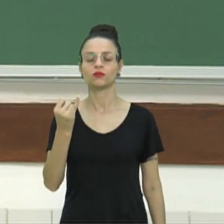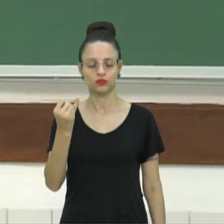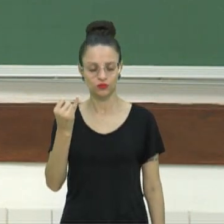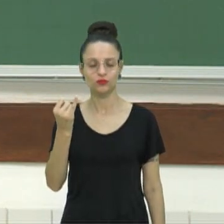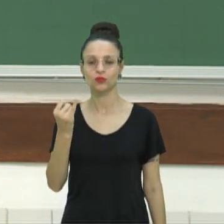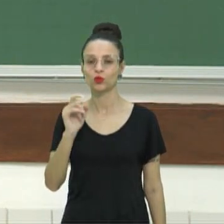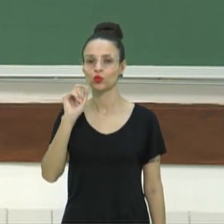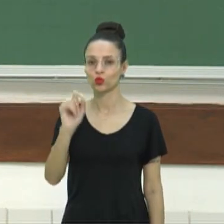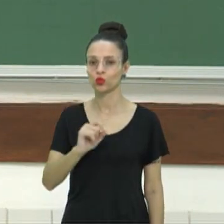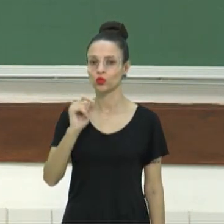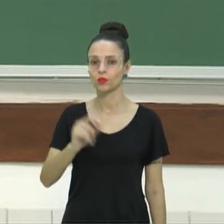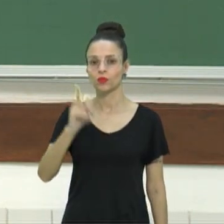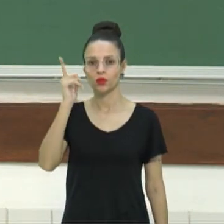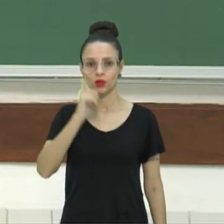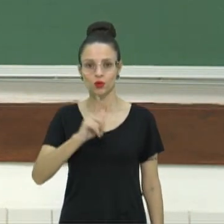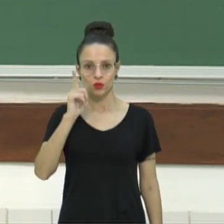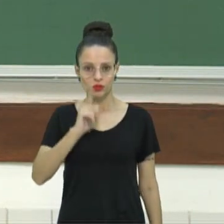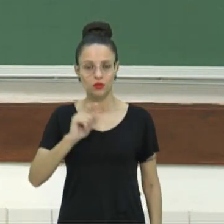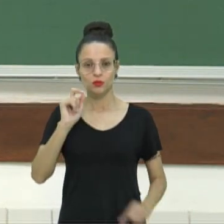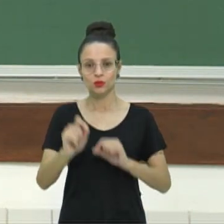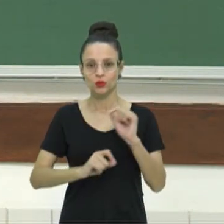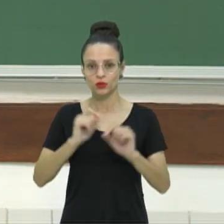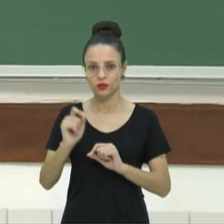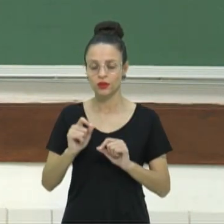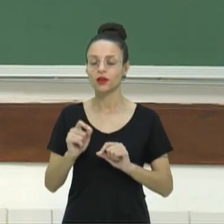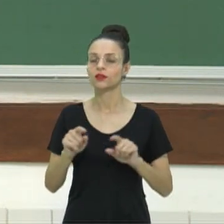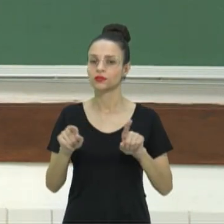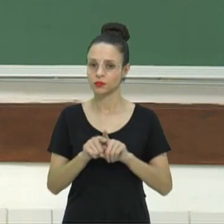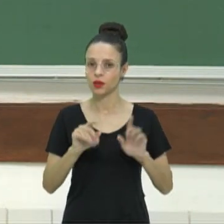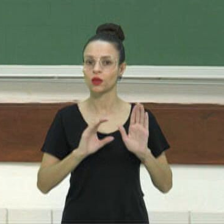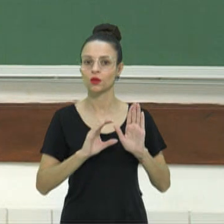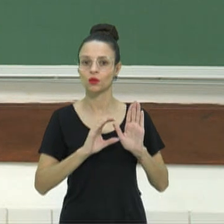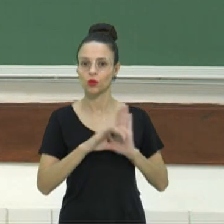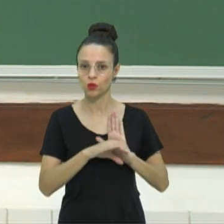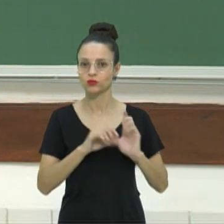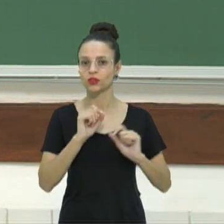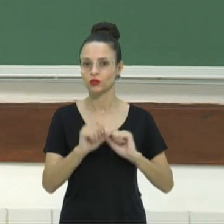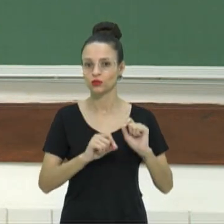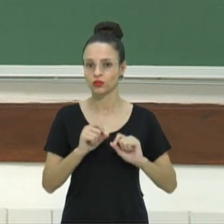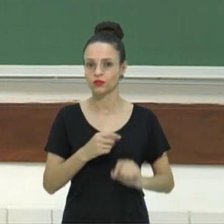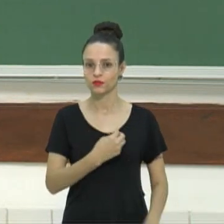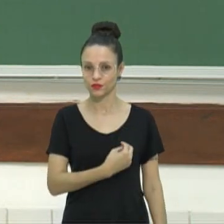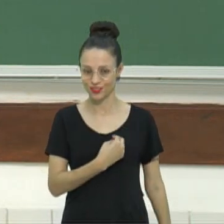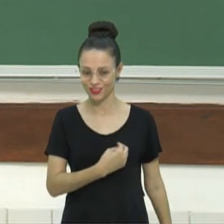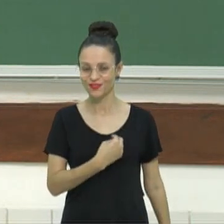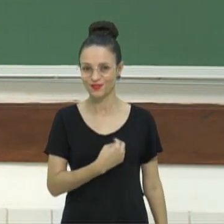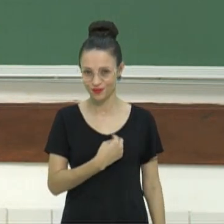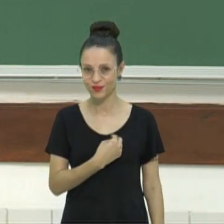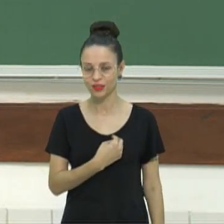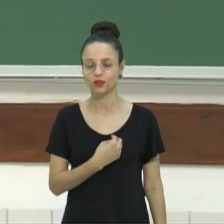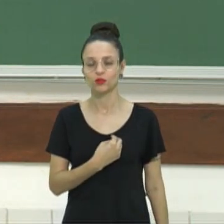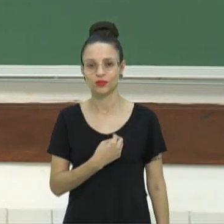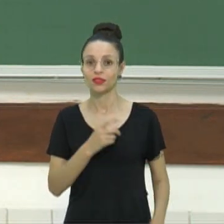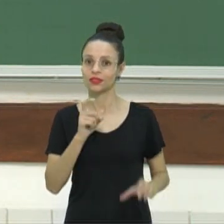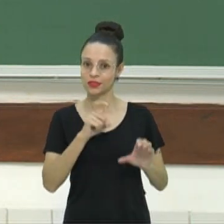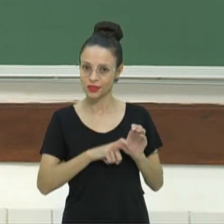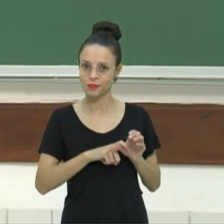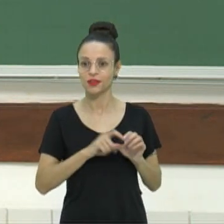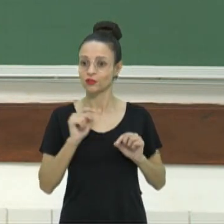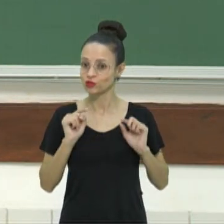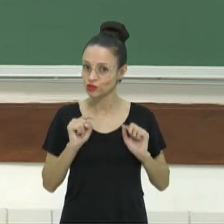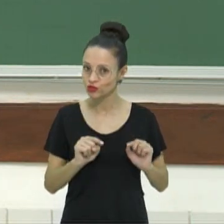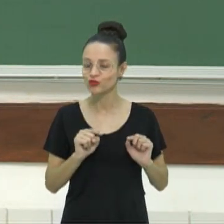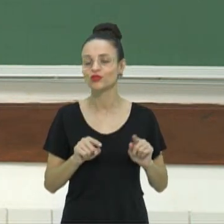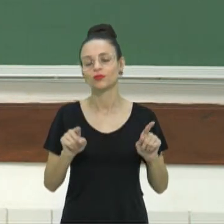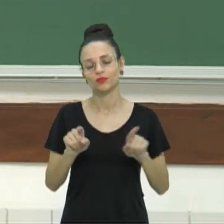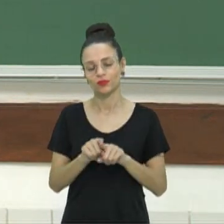essencial para que possamos, além do conceito de estarmos vivendo, né, estarmos vivos, dependemos necessariamente